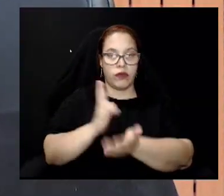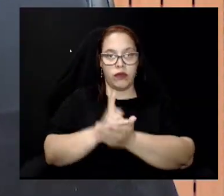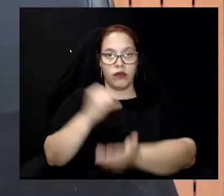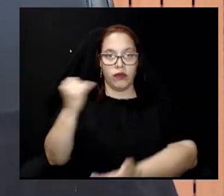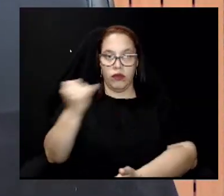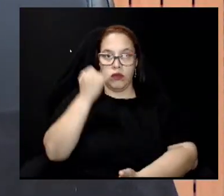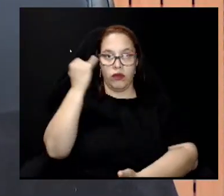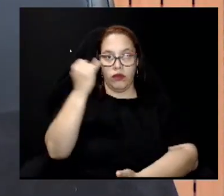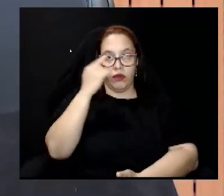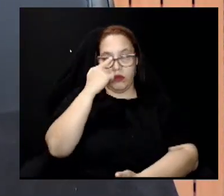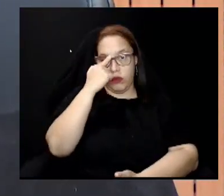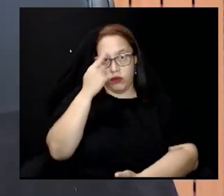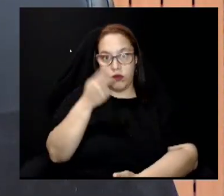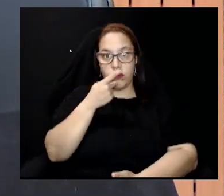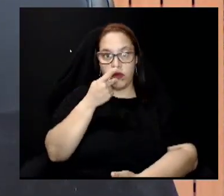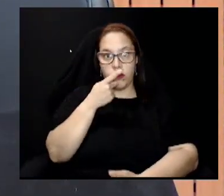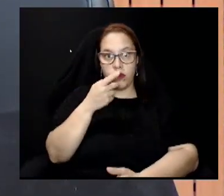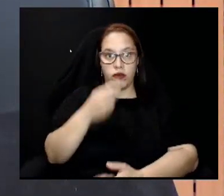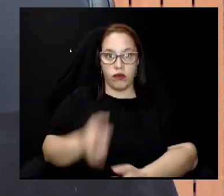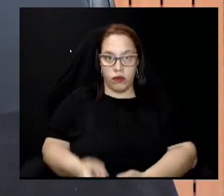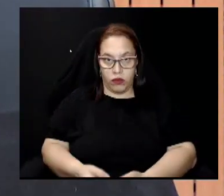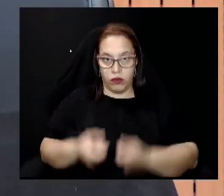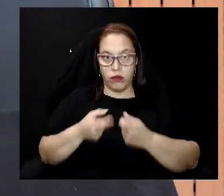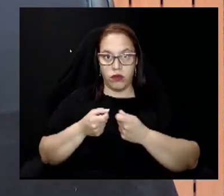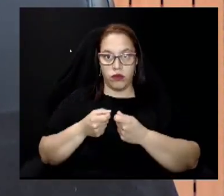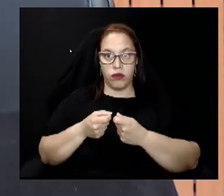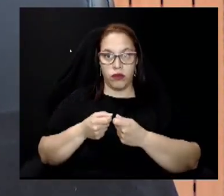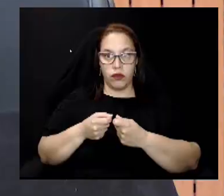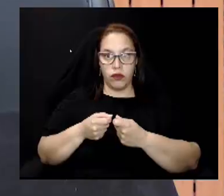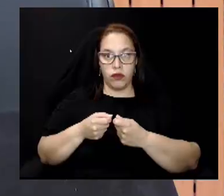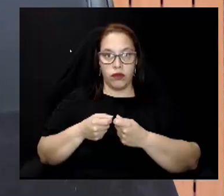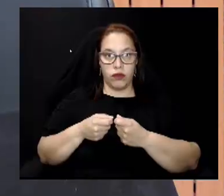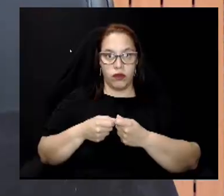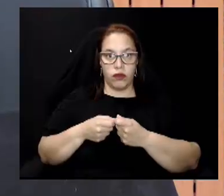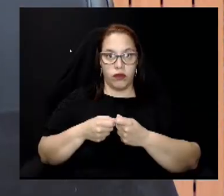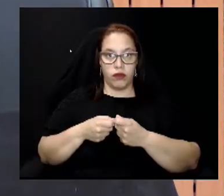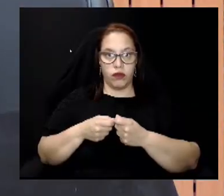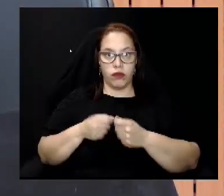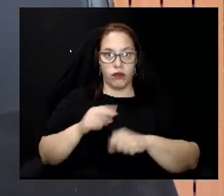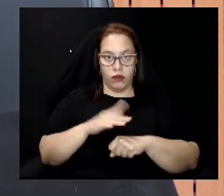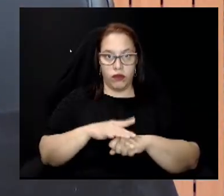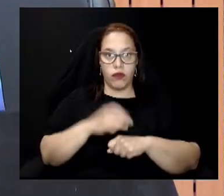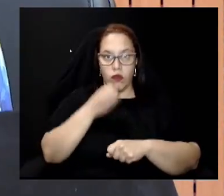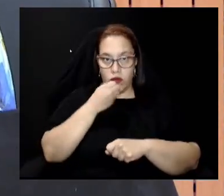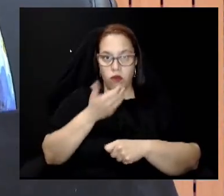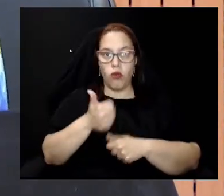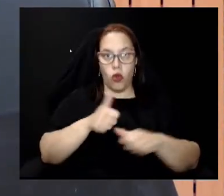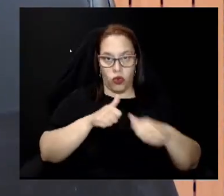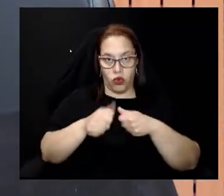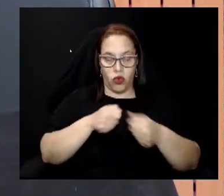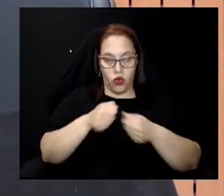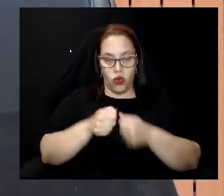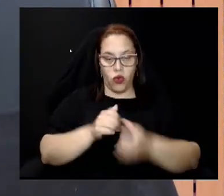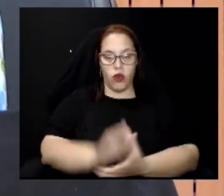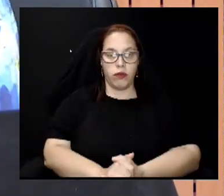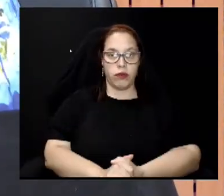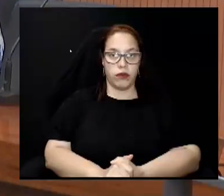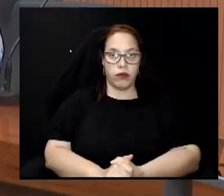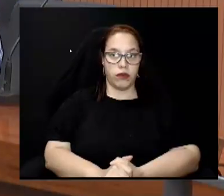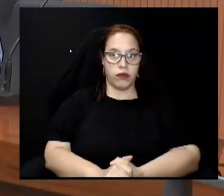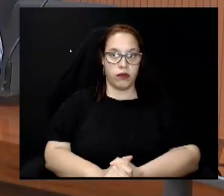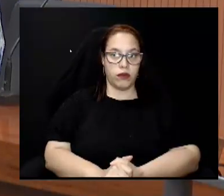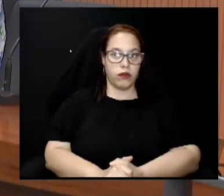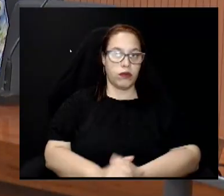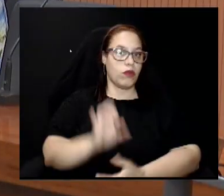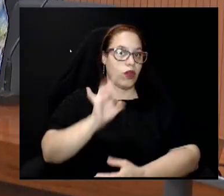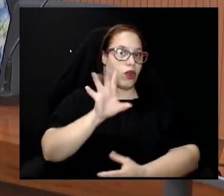frisar que hoje o câncer é uma doença que a gente consegue, normalmente, bons controles. Posso só complementar,